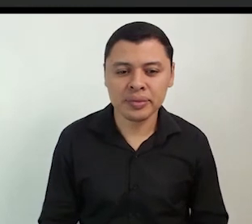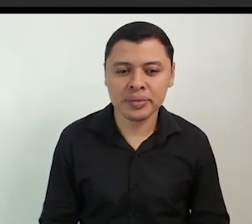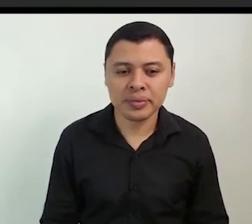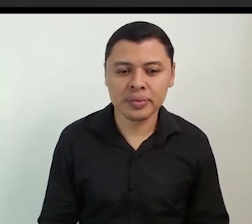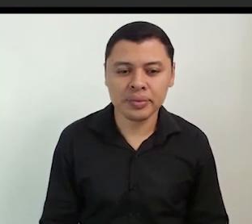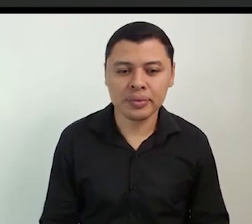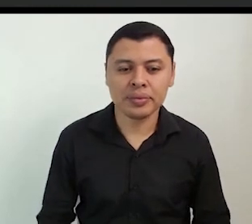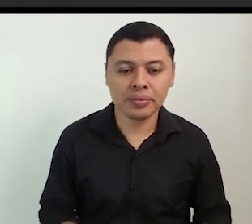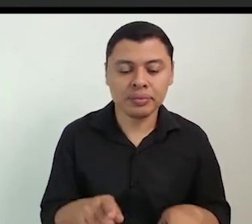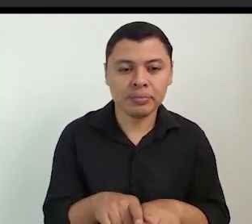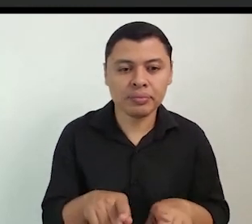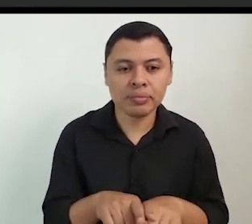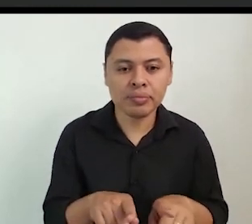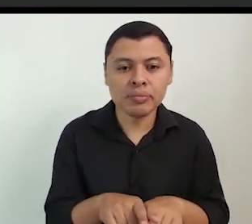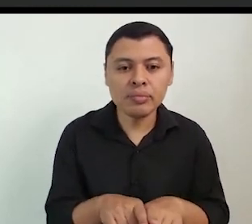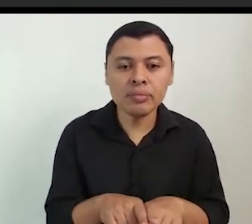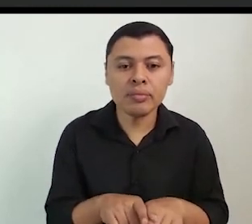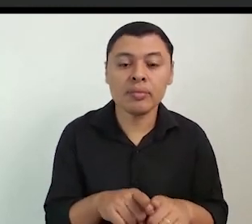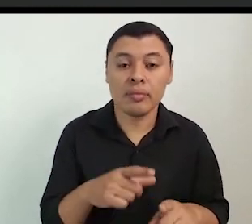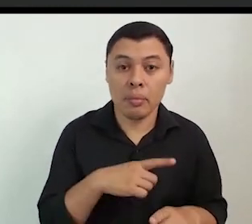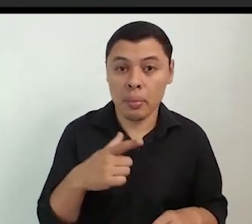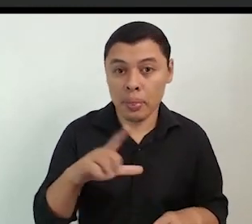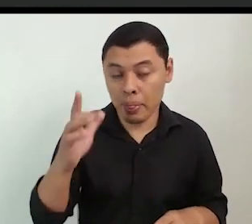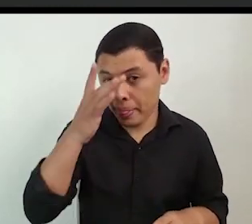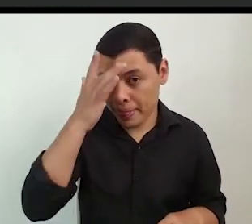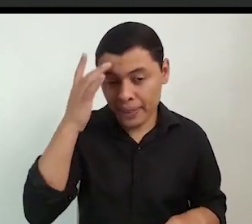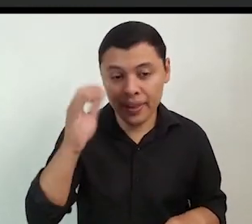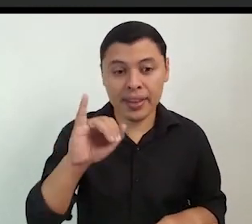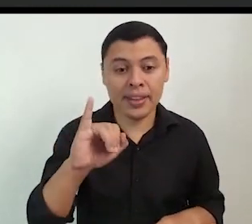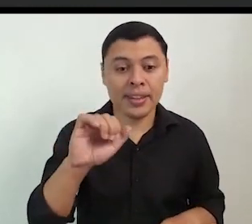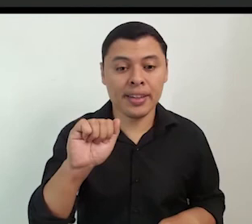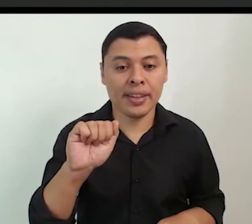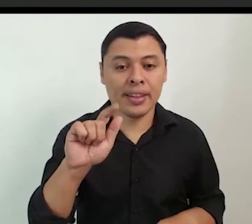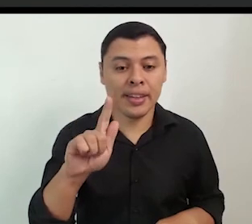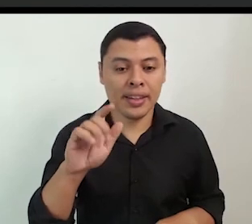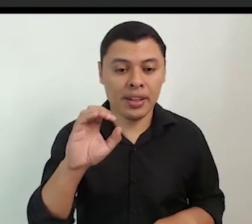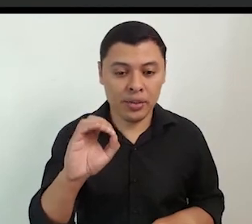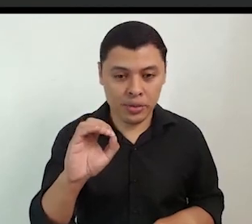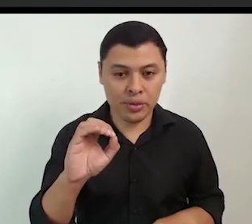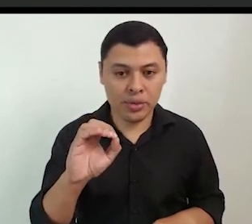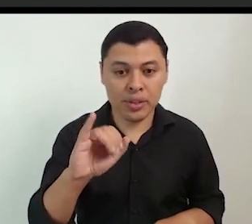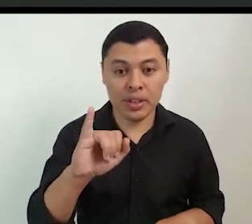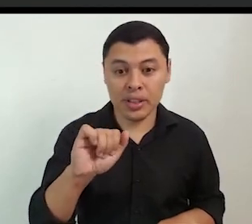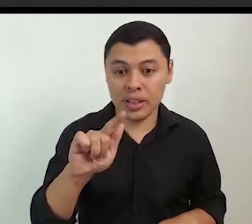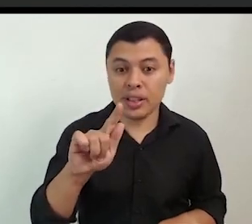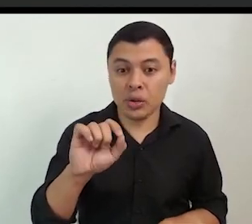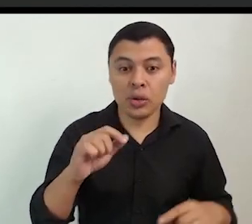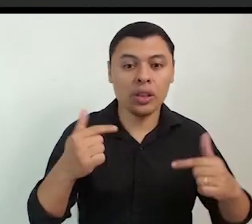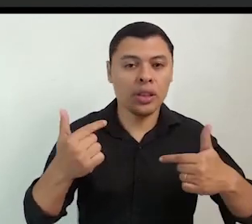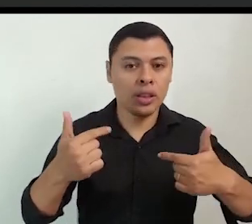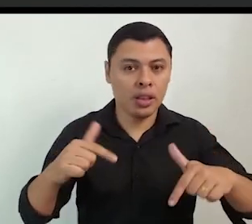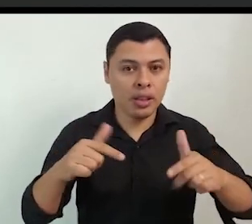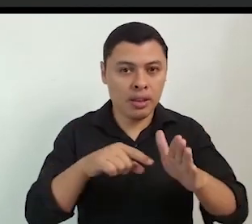aí, que nem o caso a gente também tem outra pessoa aqui, que é o Iago, E o Iago, ele trabalha como analista de